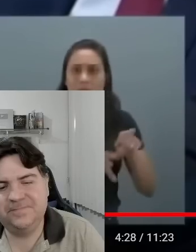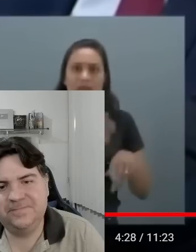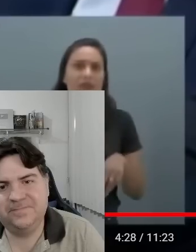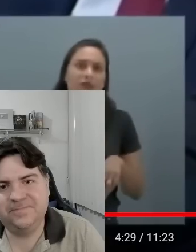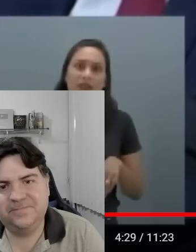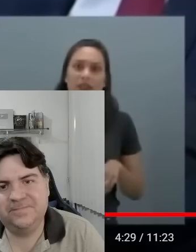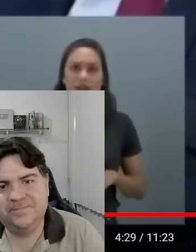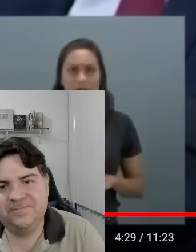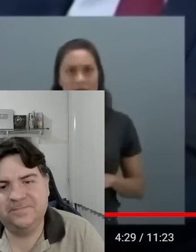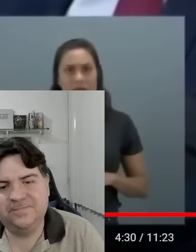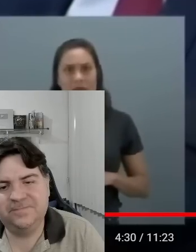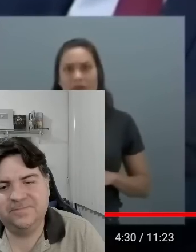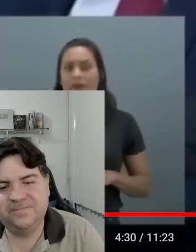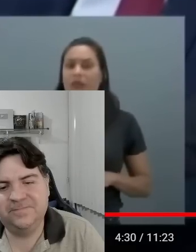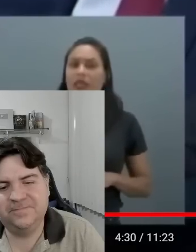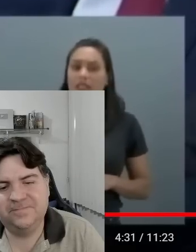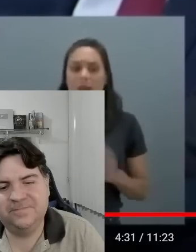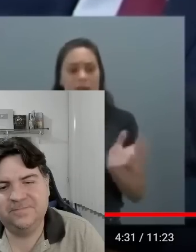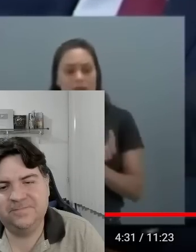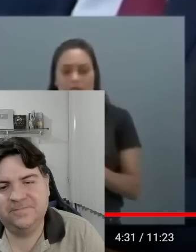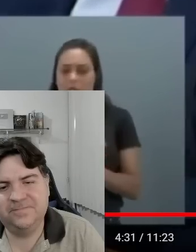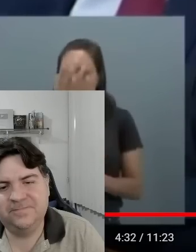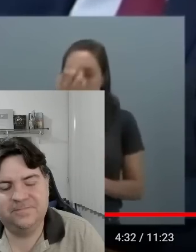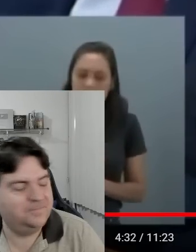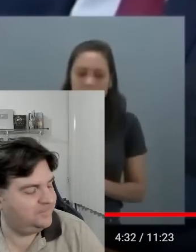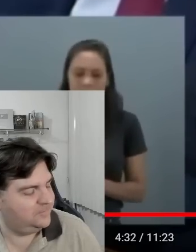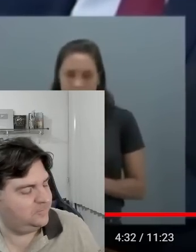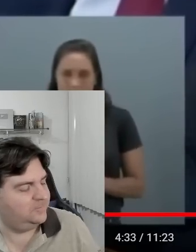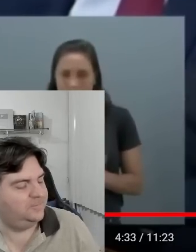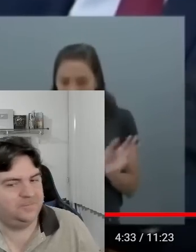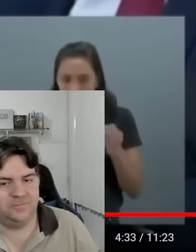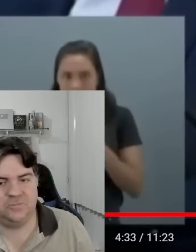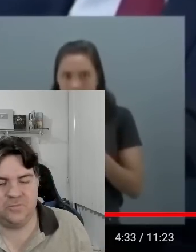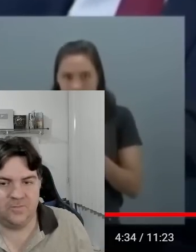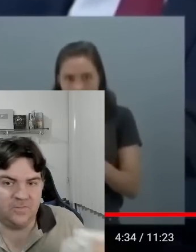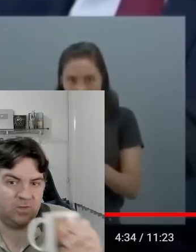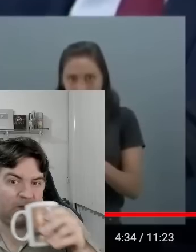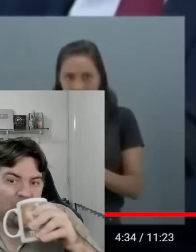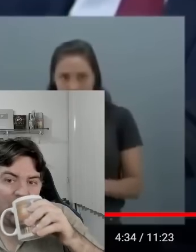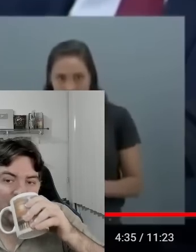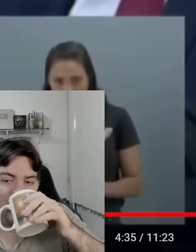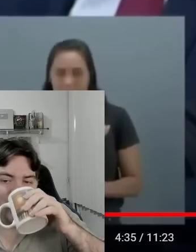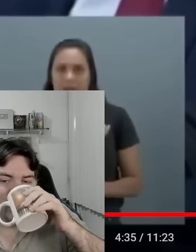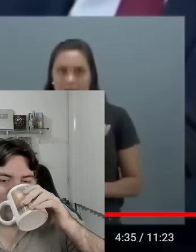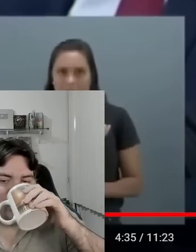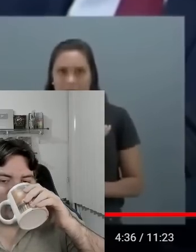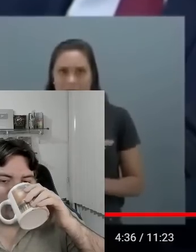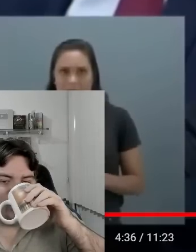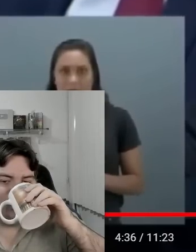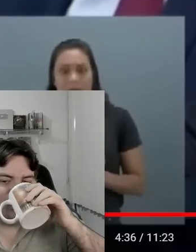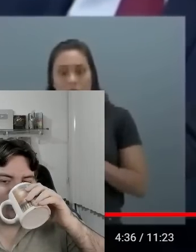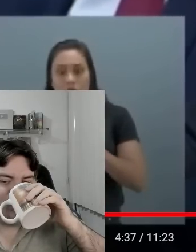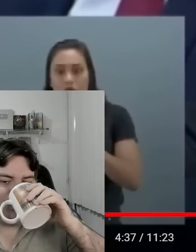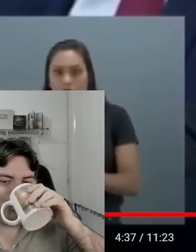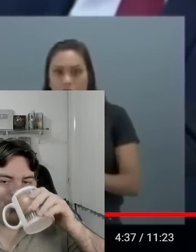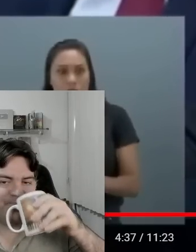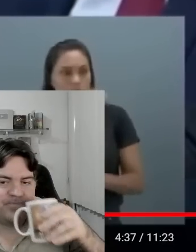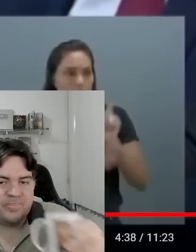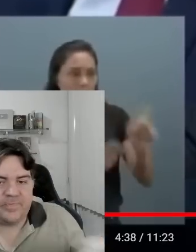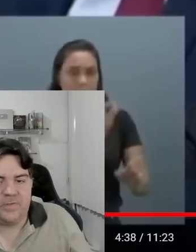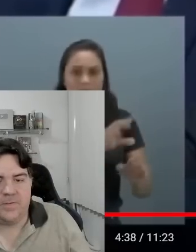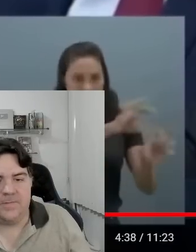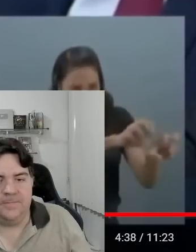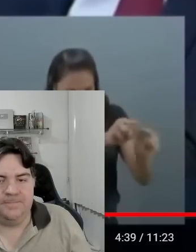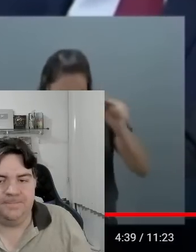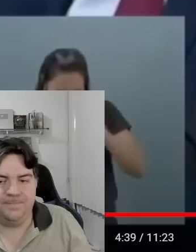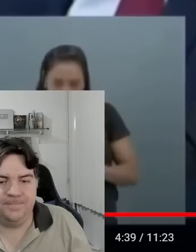refugia na faixa de Gaza, traz reféns. E, de repente, qual que é a sugestão que nós apresentamos para